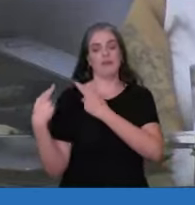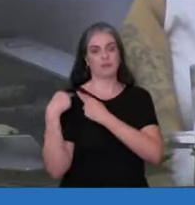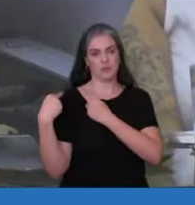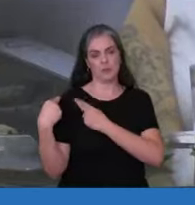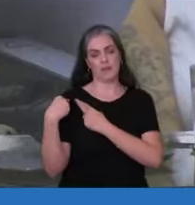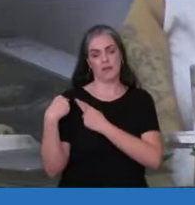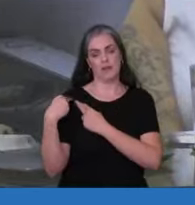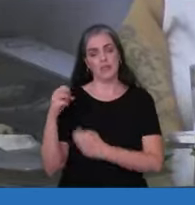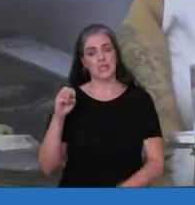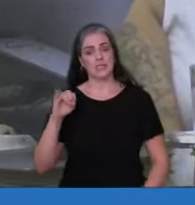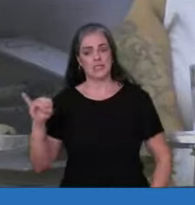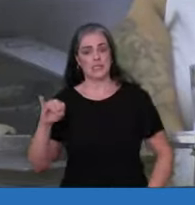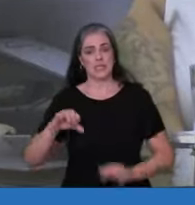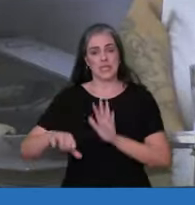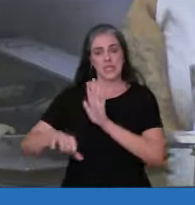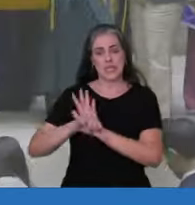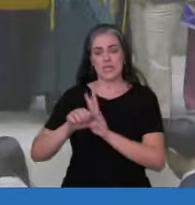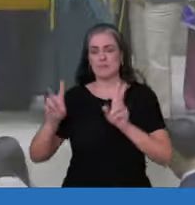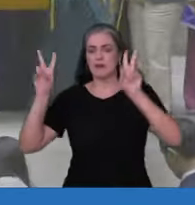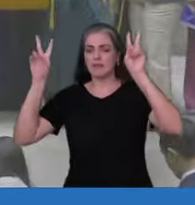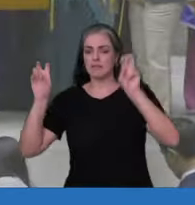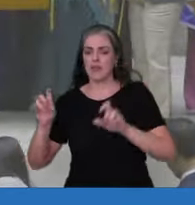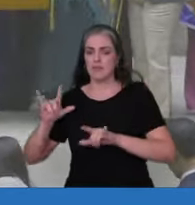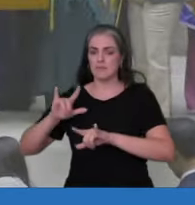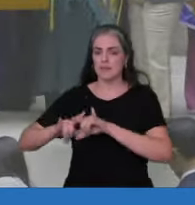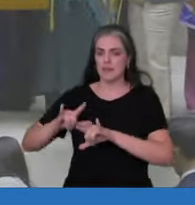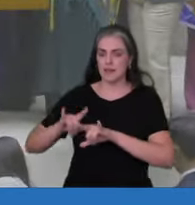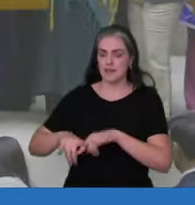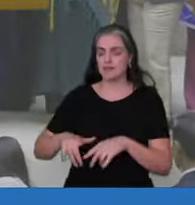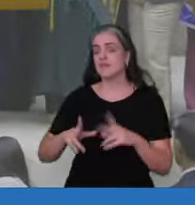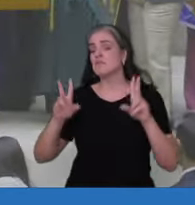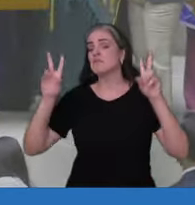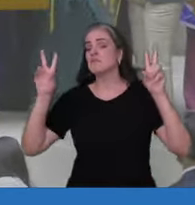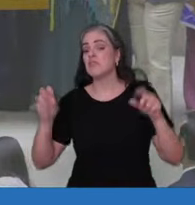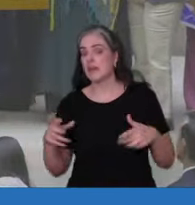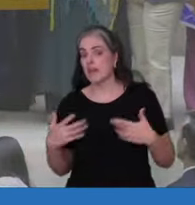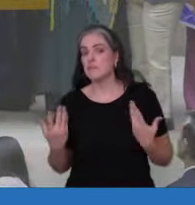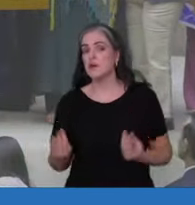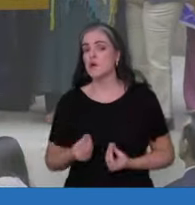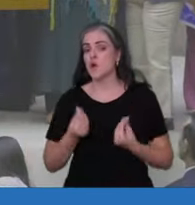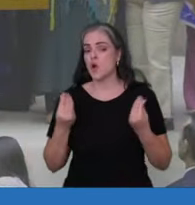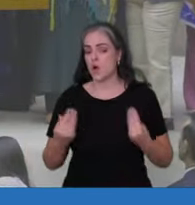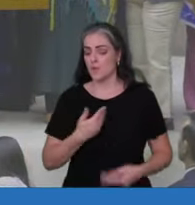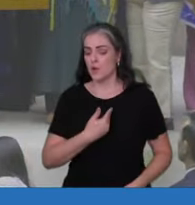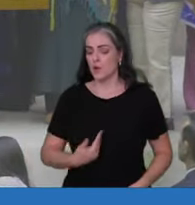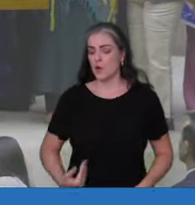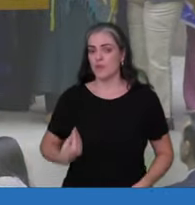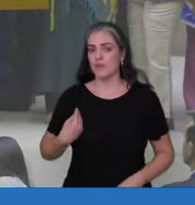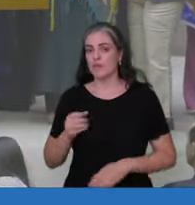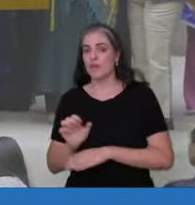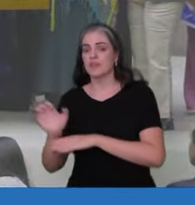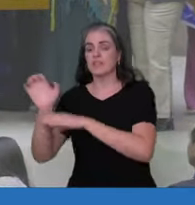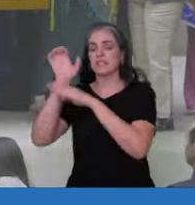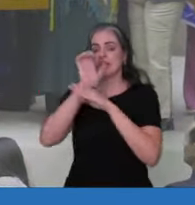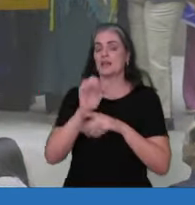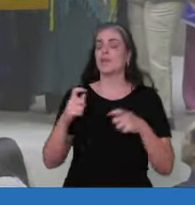que envolvam as milícias, que envolvam, portanto, o braço do Estado nos Estados, passem a